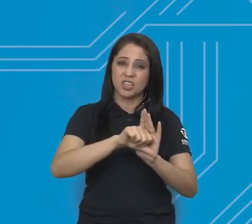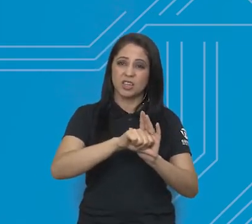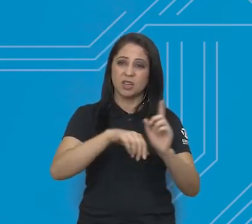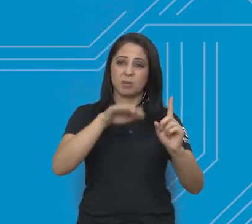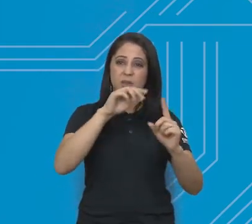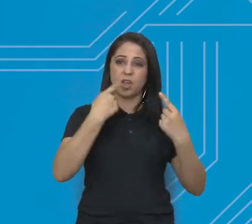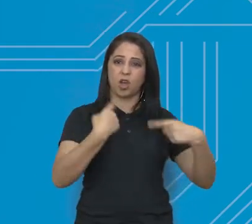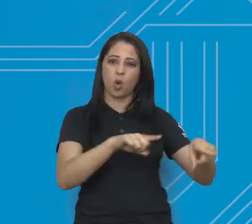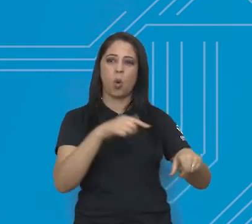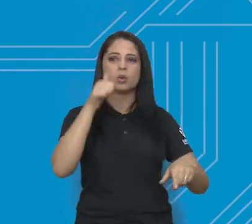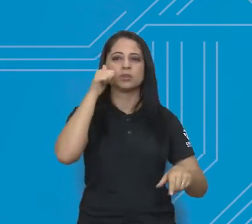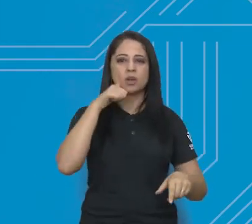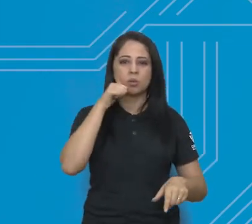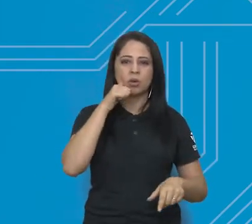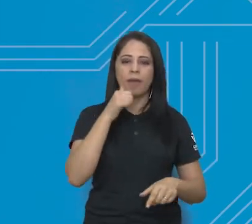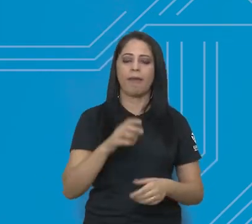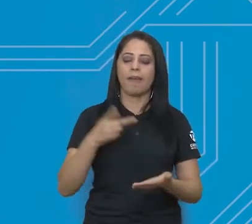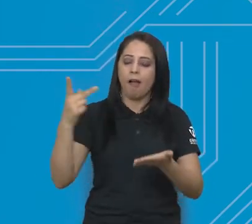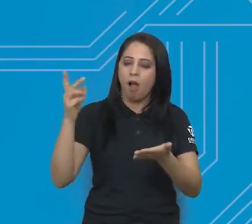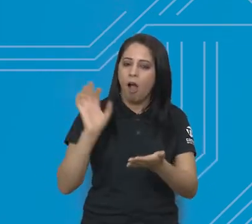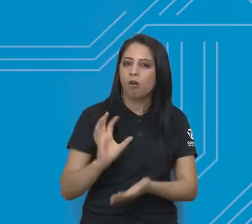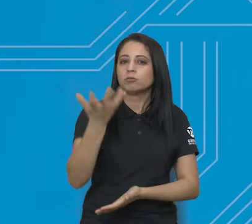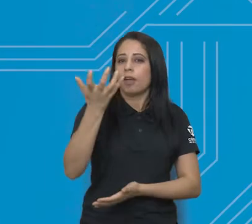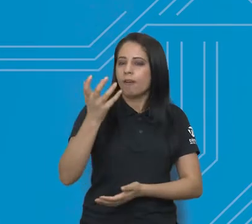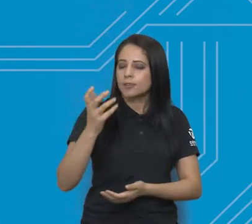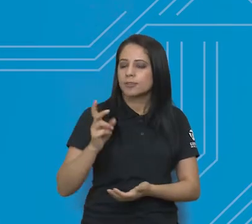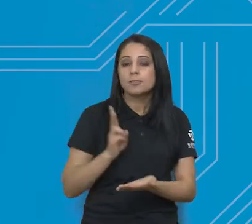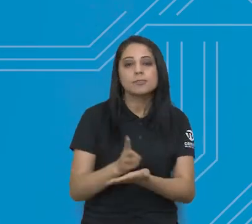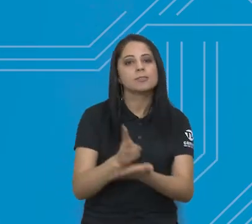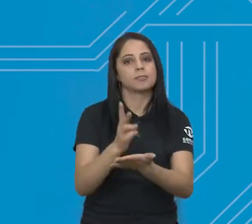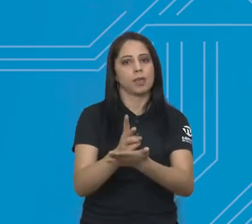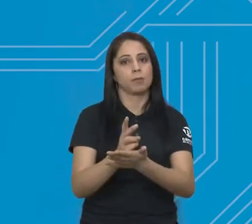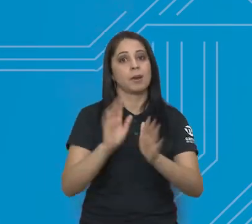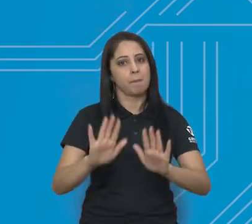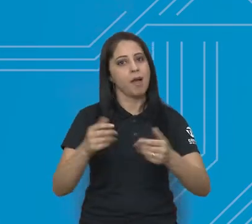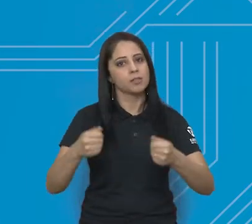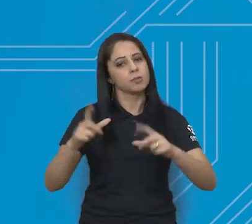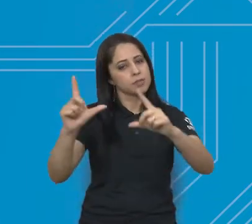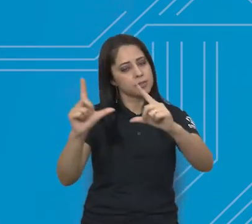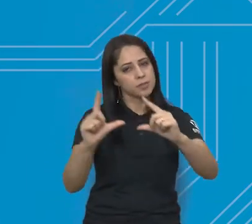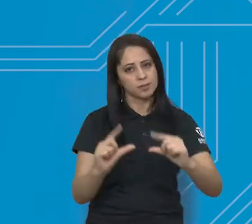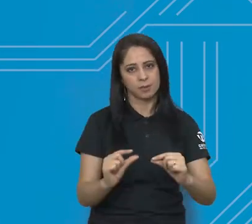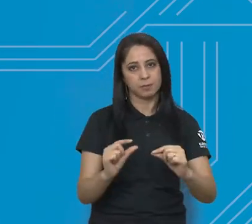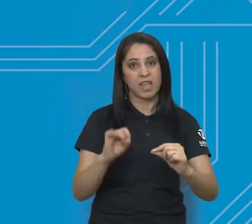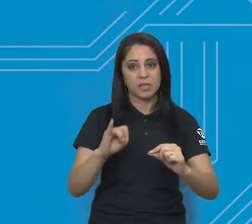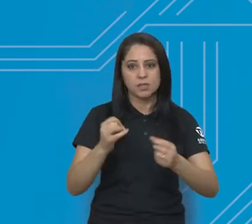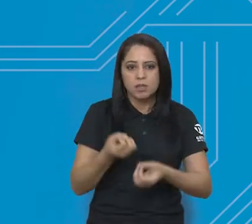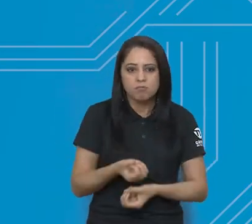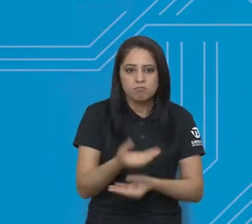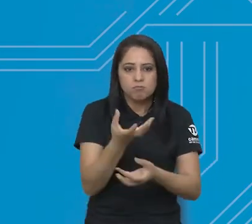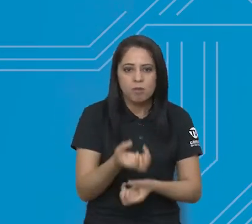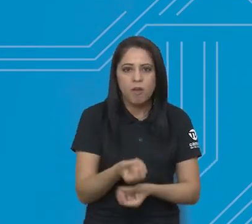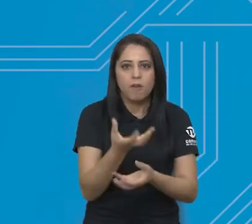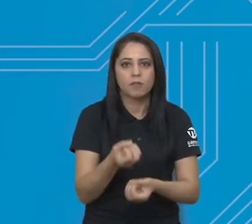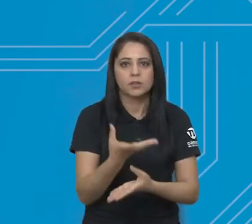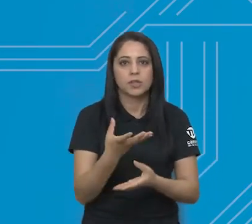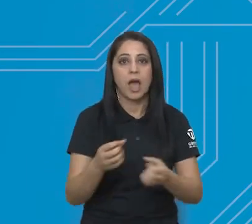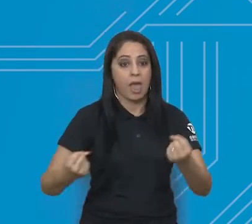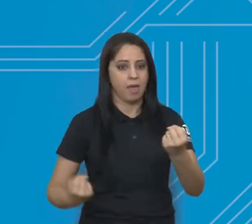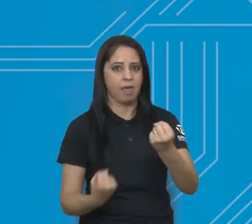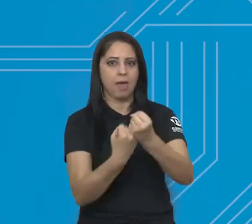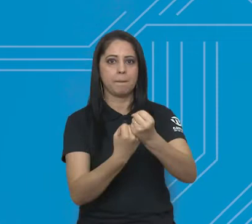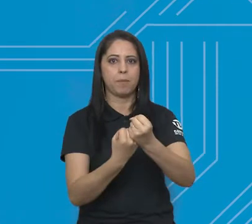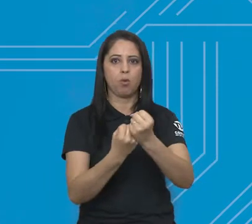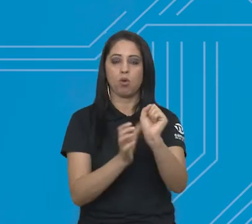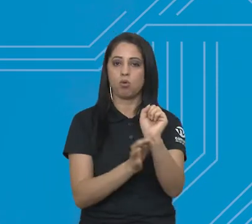violência contra as mulheres são uma realidade frequente no nosso país. Situação que pode ser minimizada com maior informação